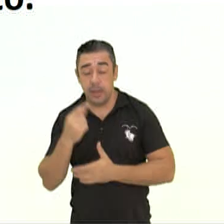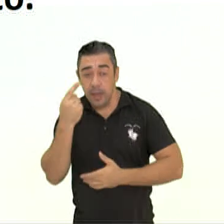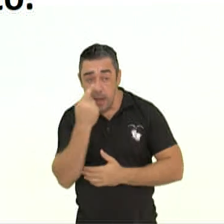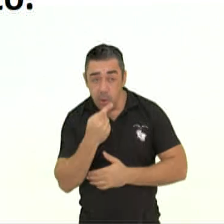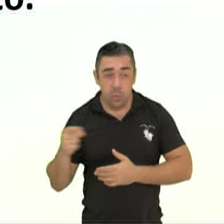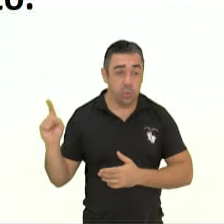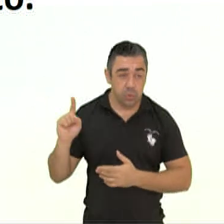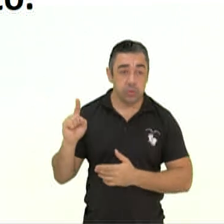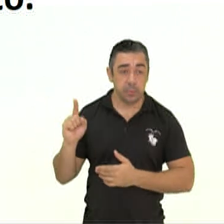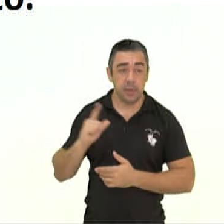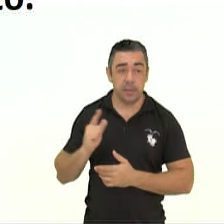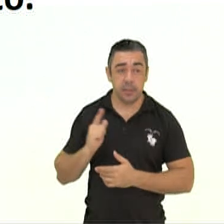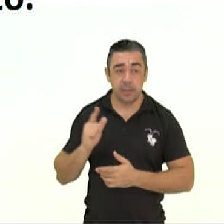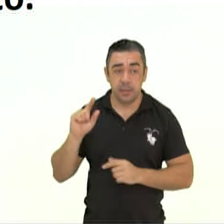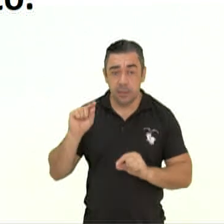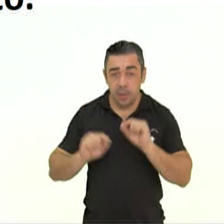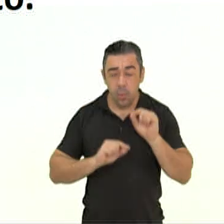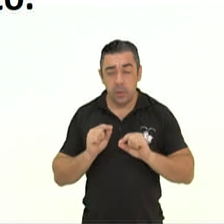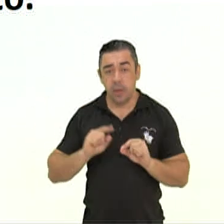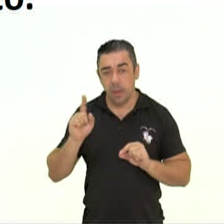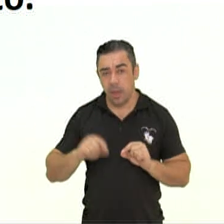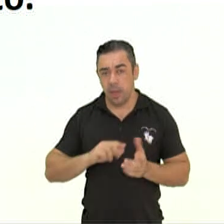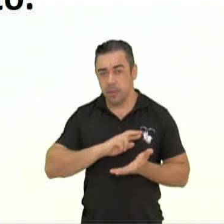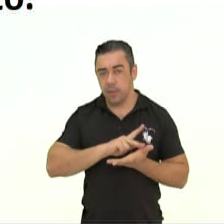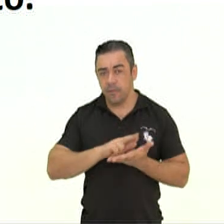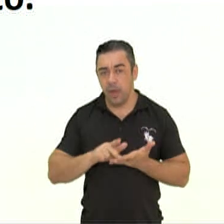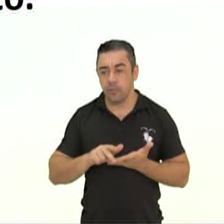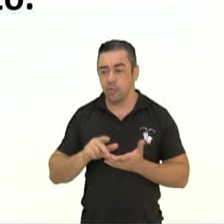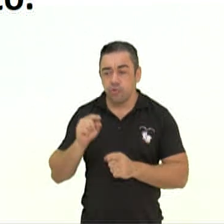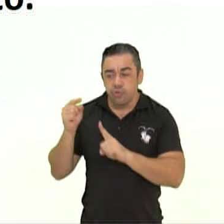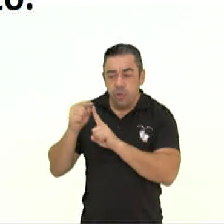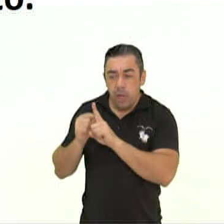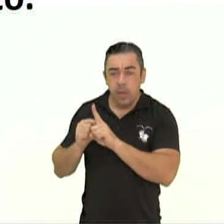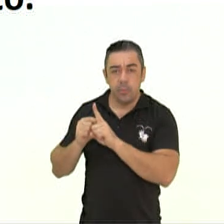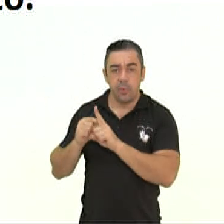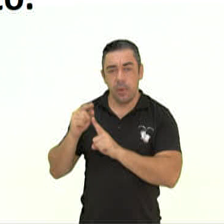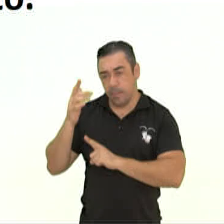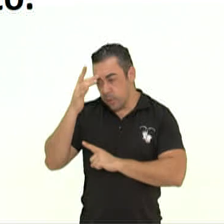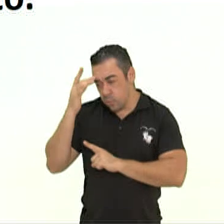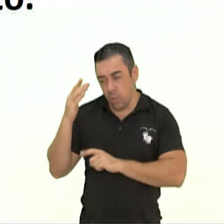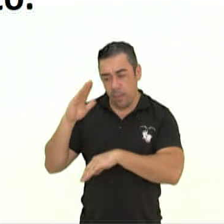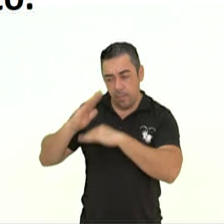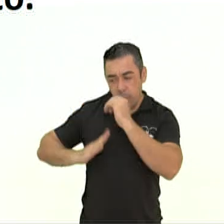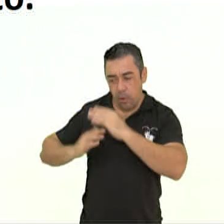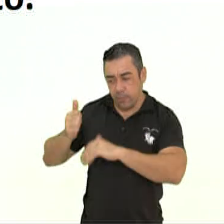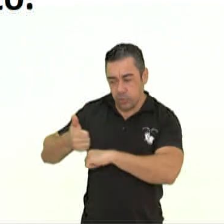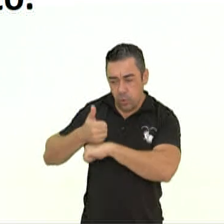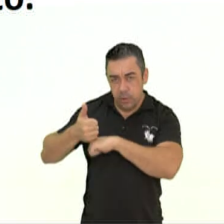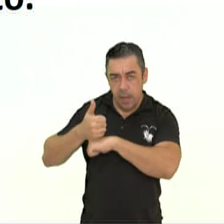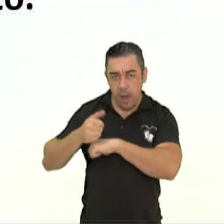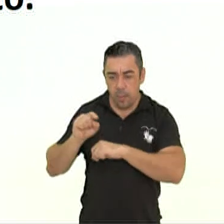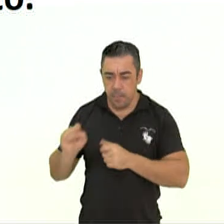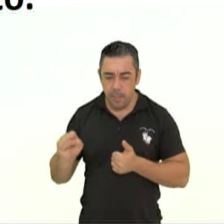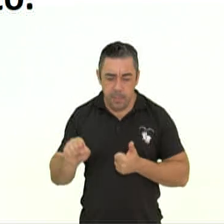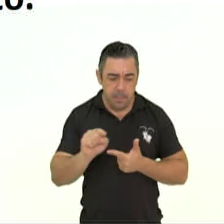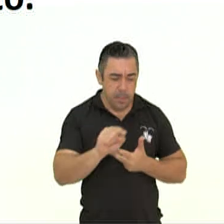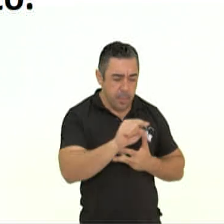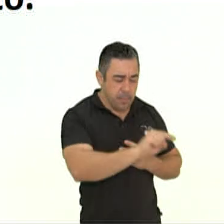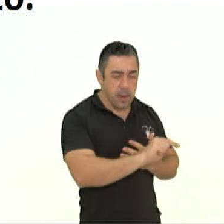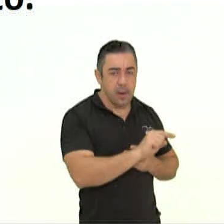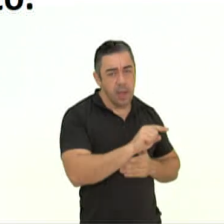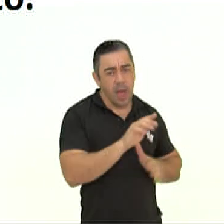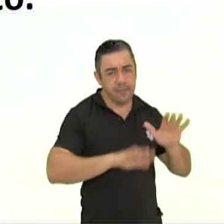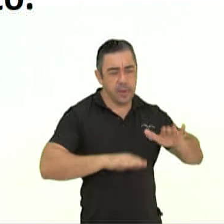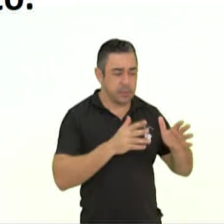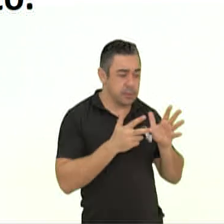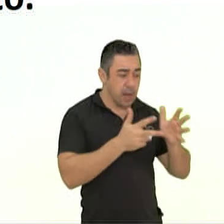última há a escuta de diversas fontes, especialistas e os vários lados da mesma história. Como se